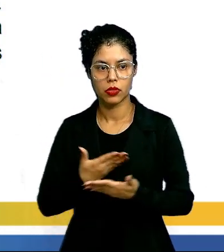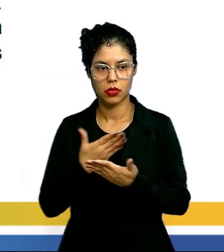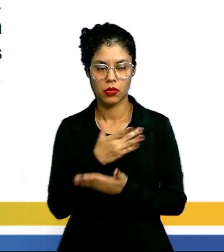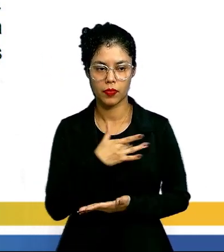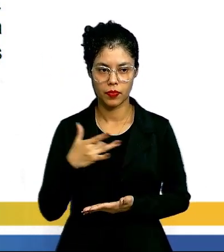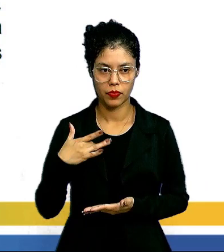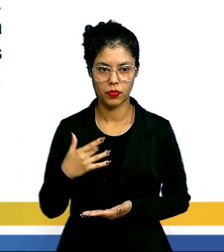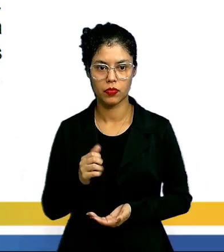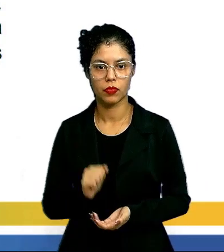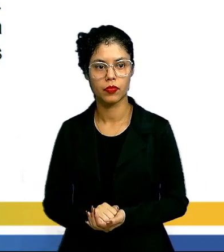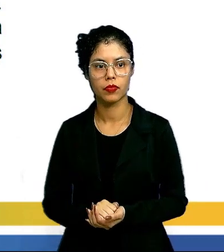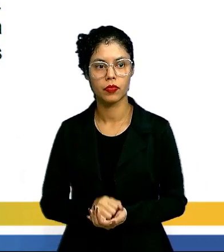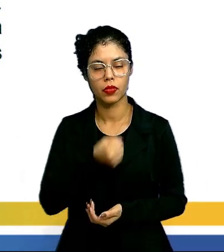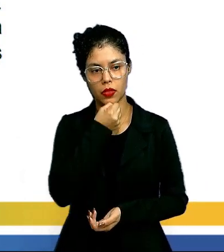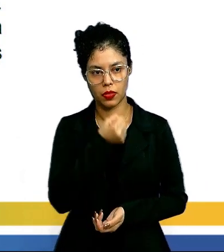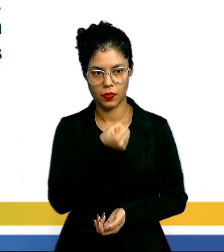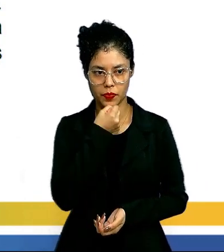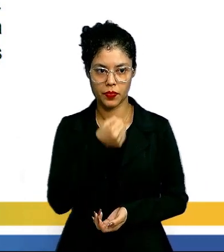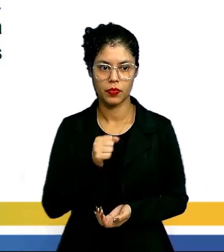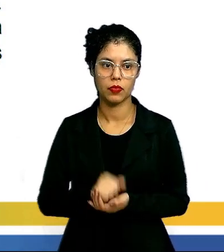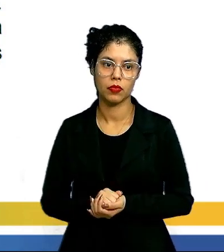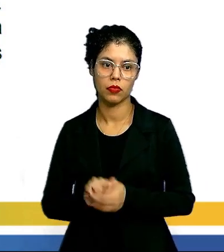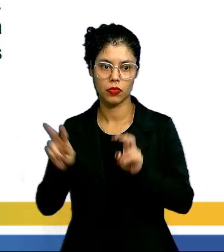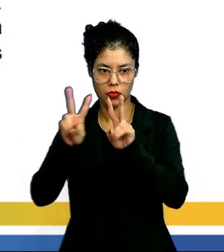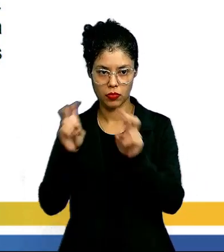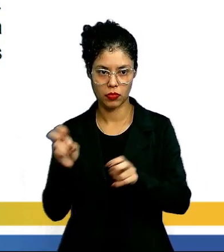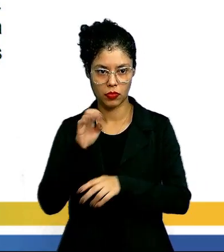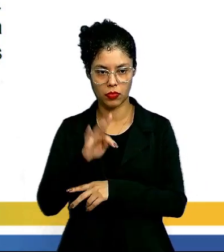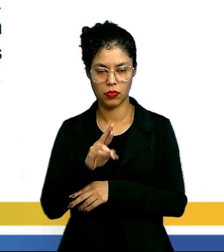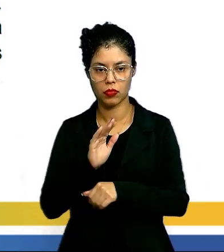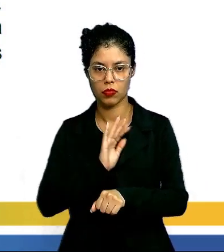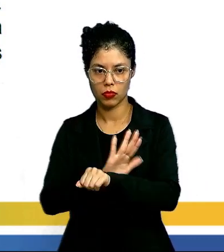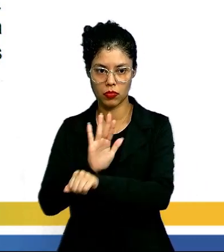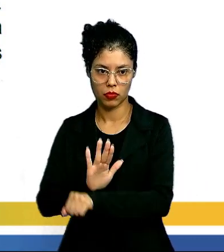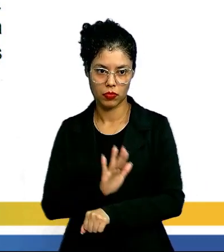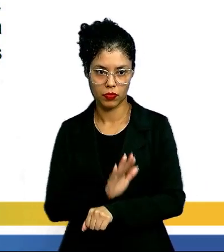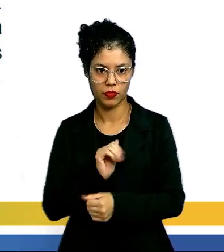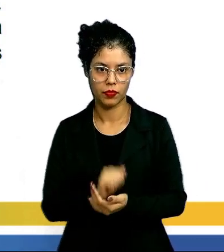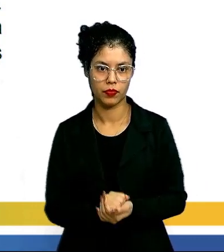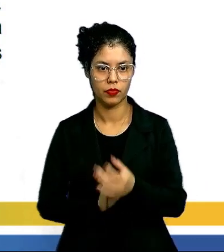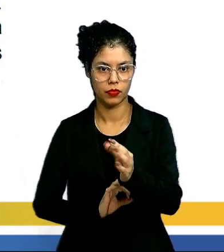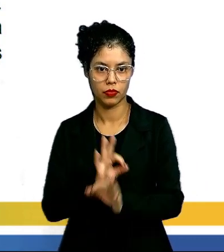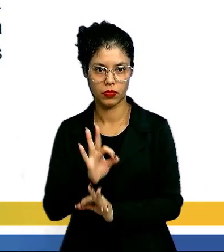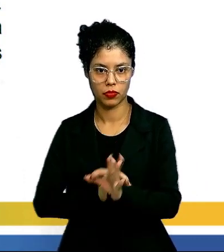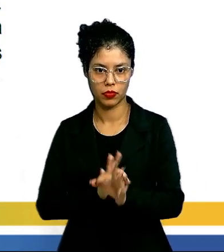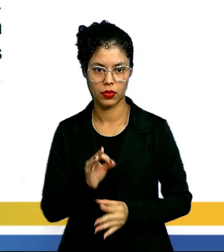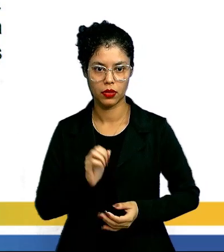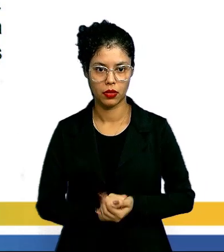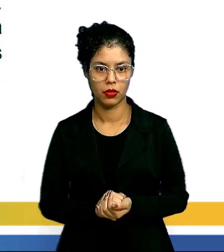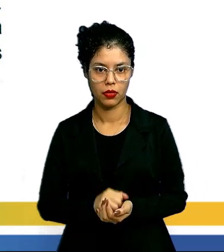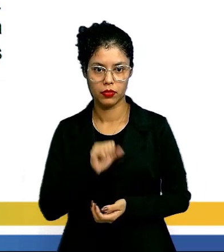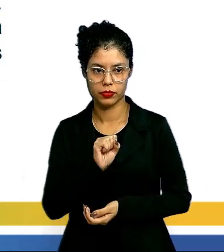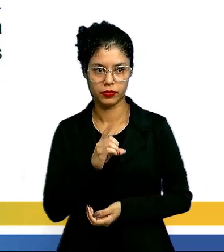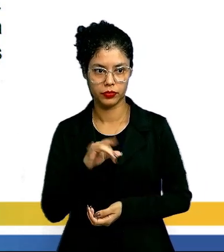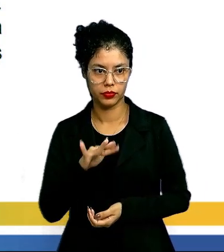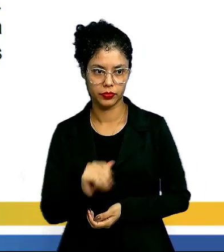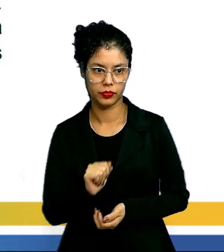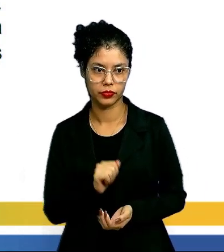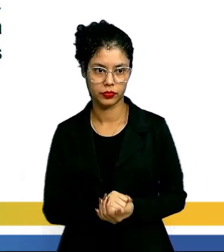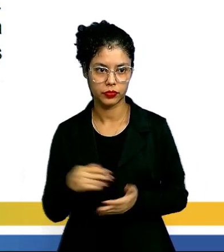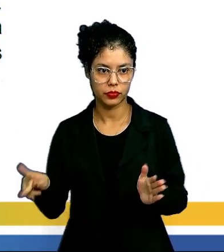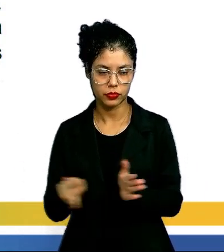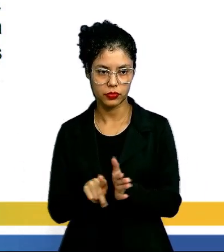cuidados com a saúde. Há reportagens com temas de autoajuda. Ela organiza-se em